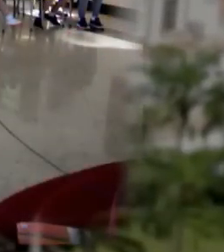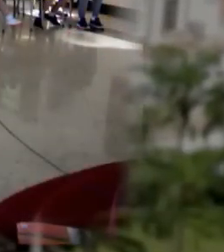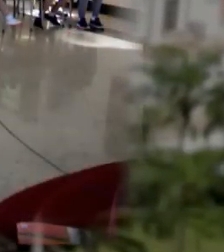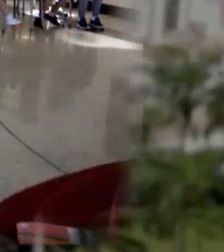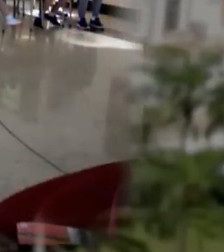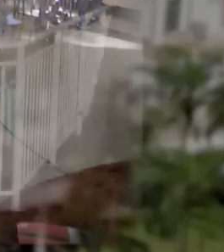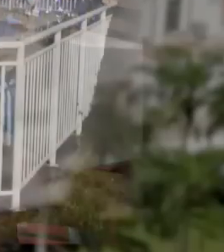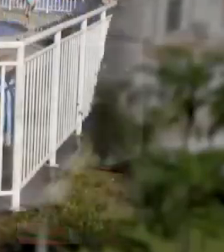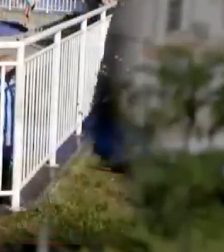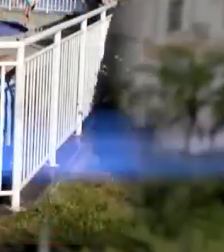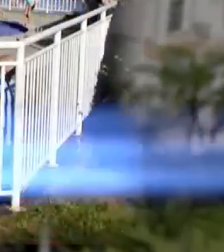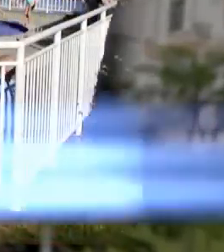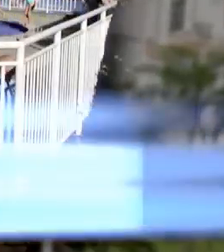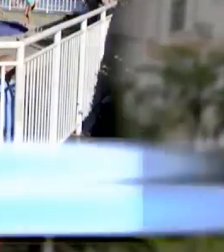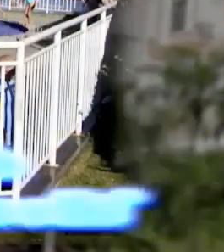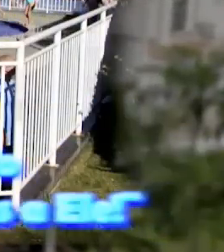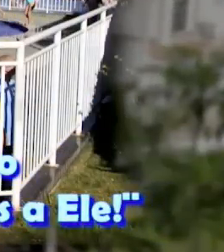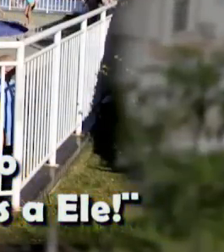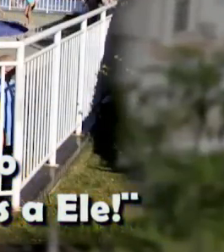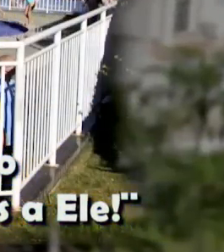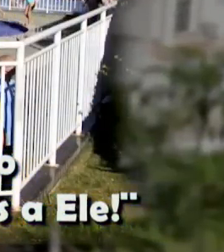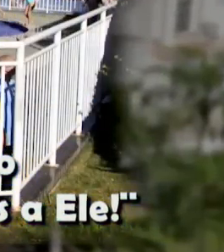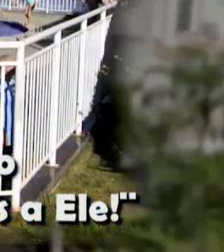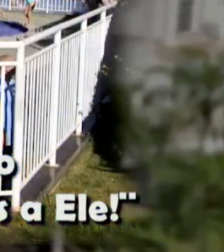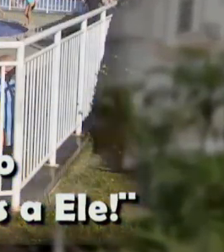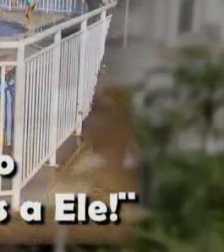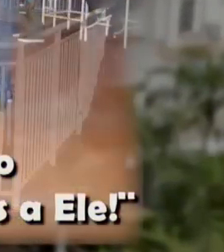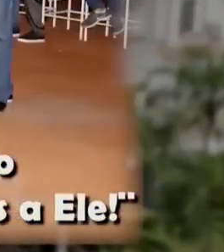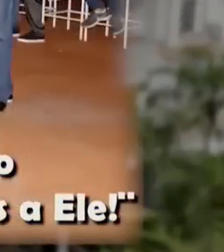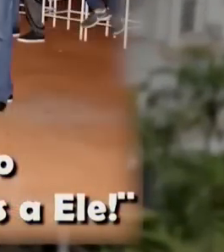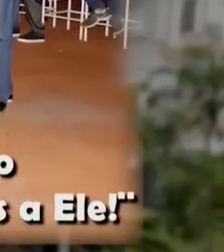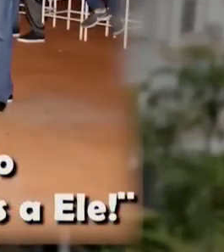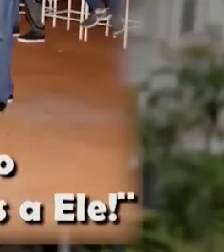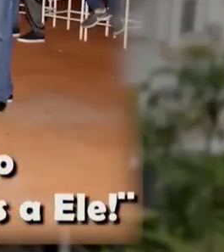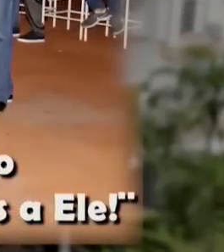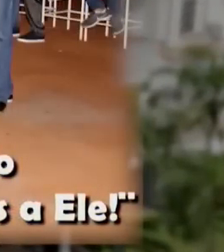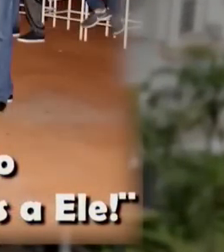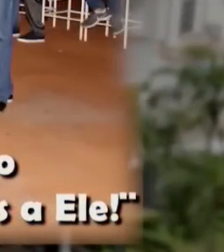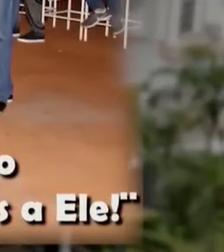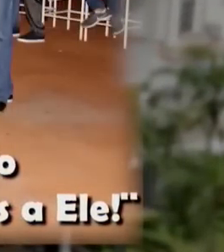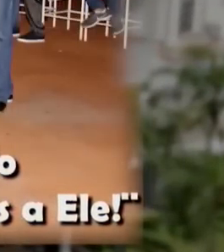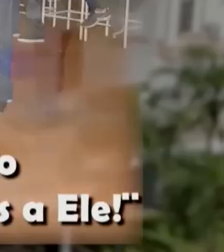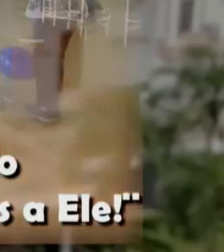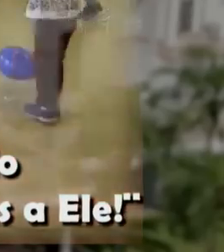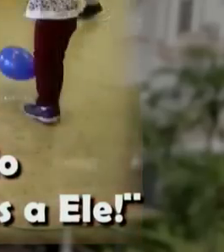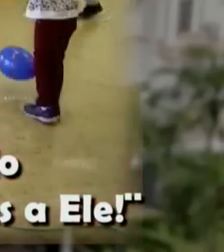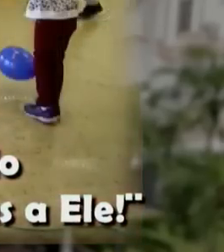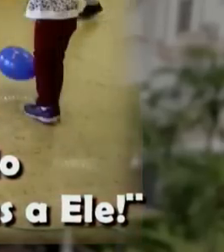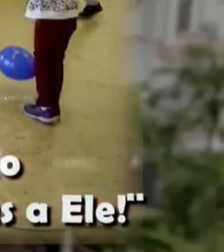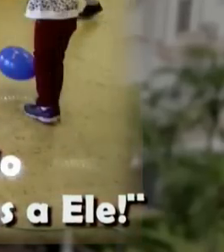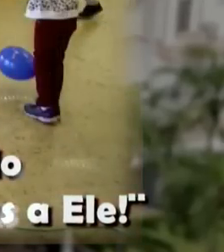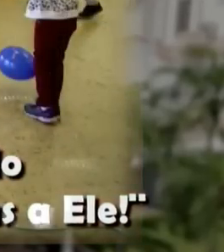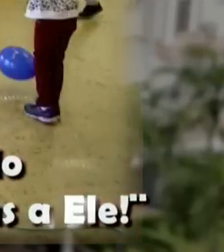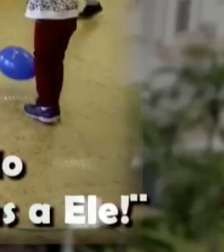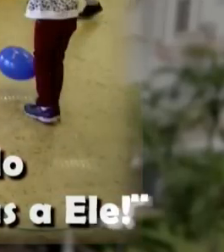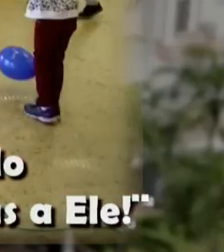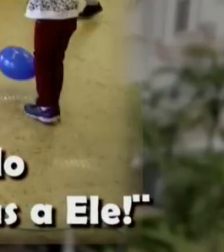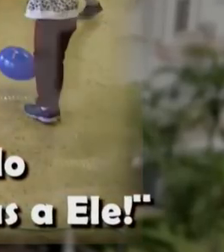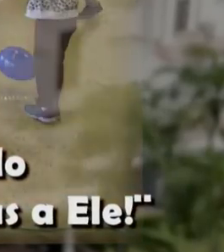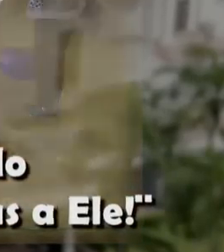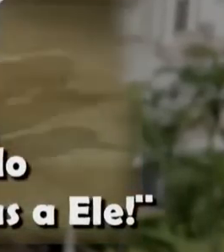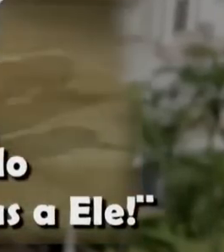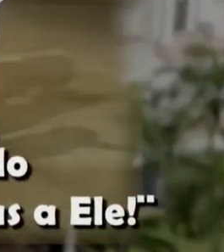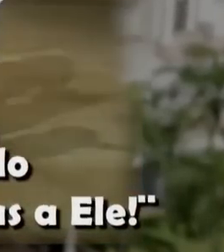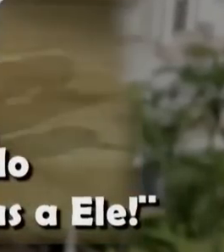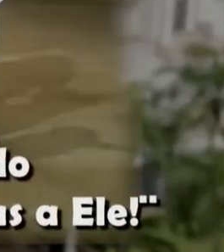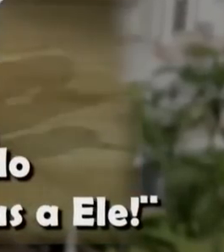chácara Shekiná e teve como versículo tema João 3,16. Foram momentos de muita alegria e